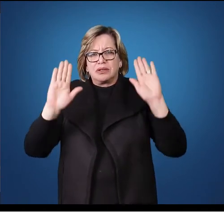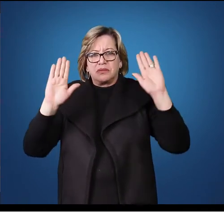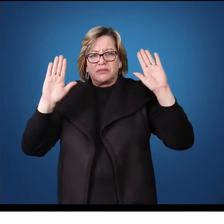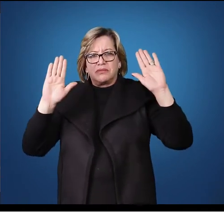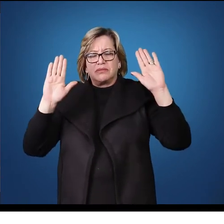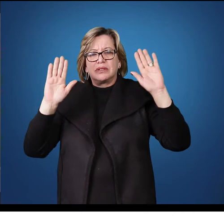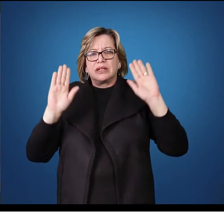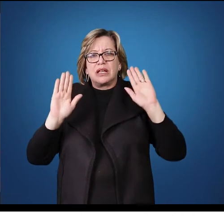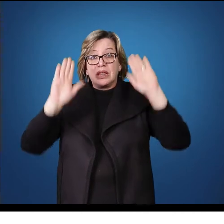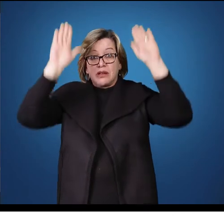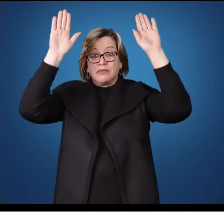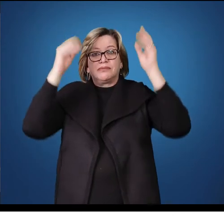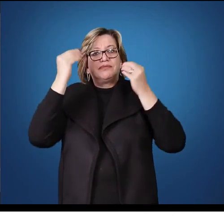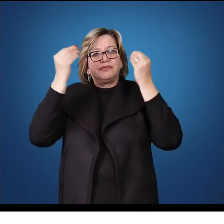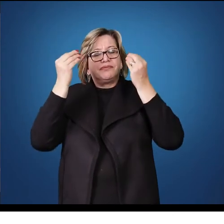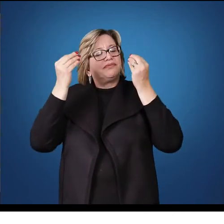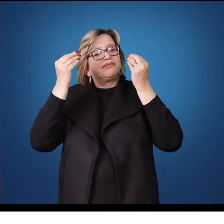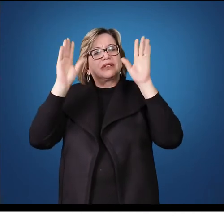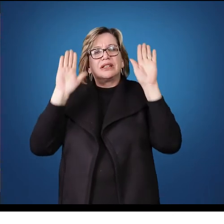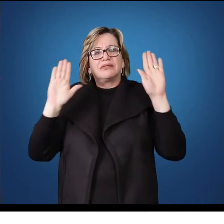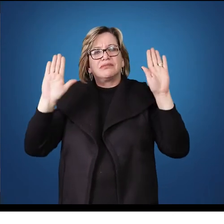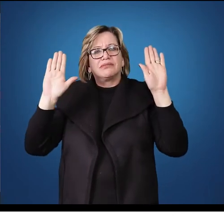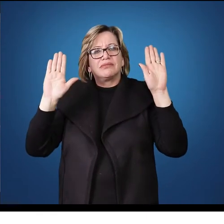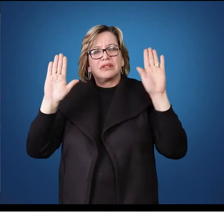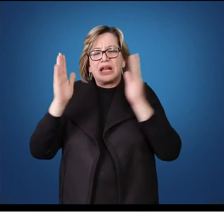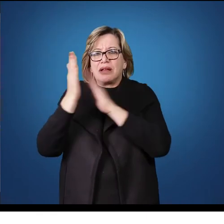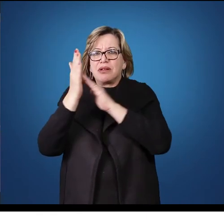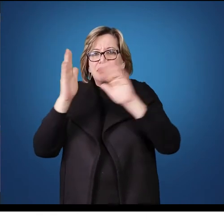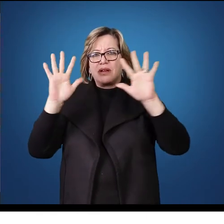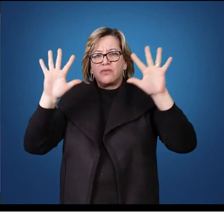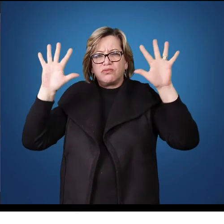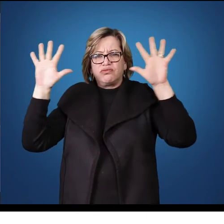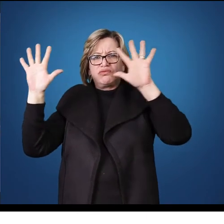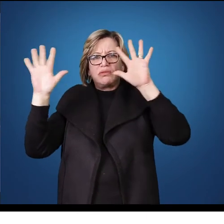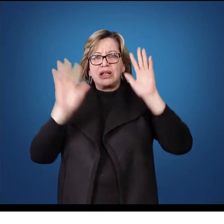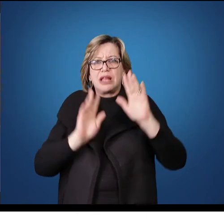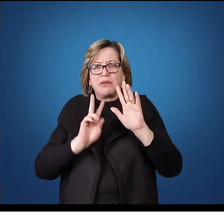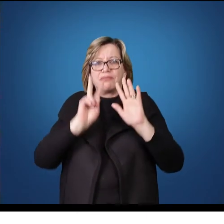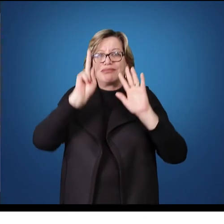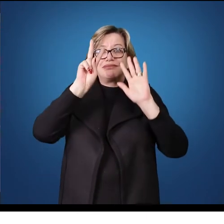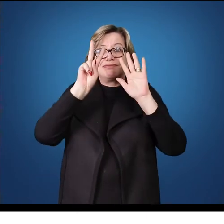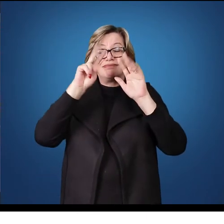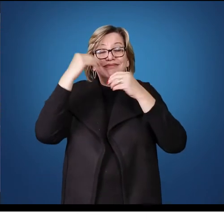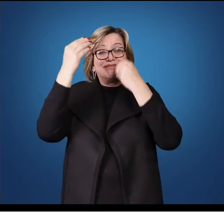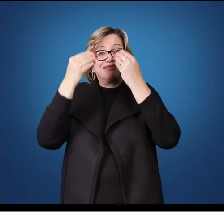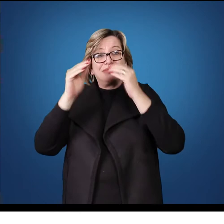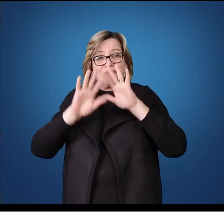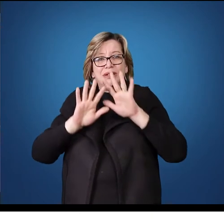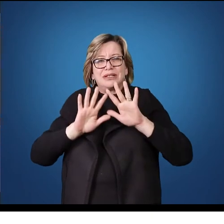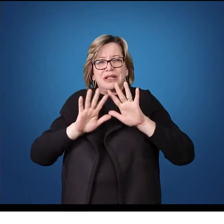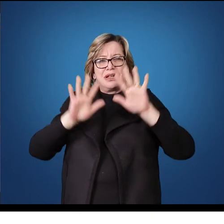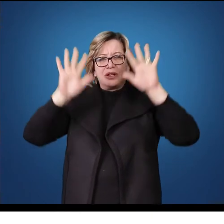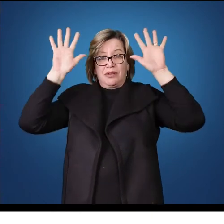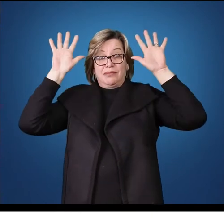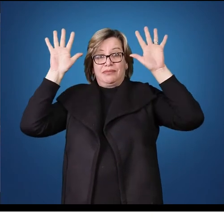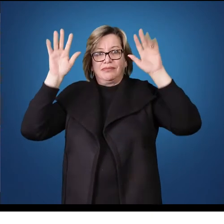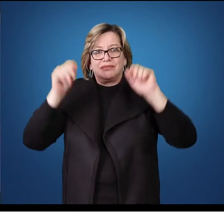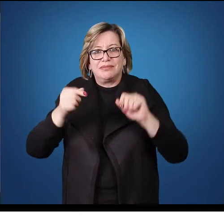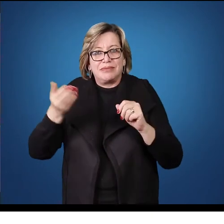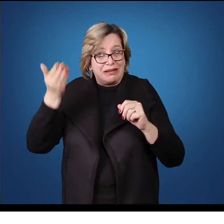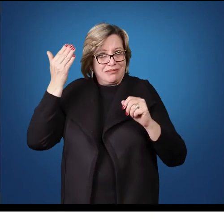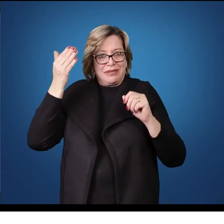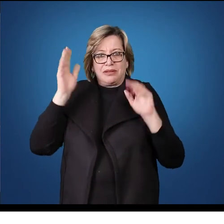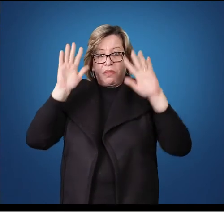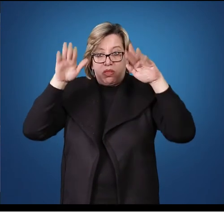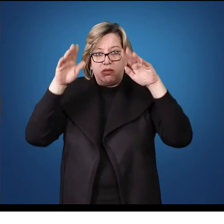rede, e aí sim, com os dedos bem abertos, palma da mão à frente, e eu fazer o salto e depois jogar os braços para trás para não vir para a